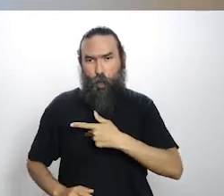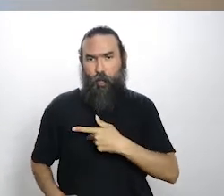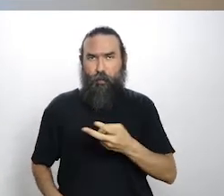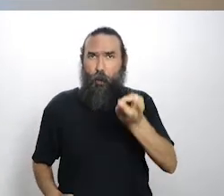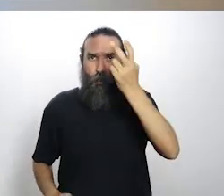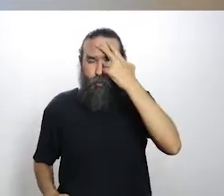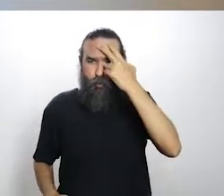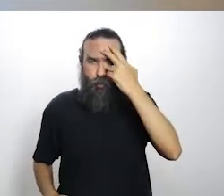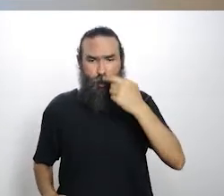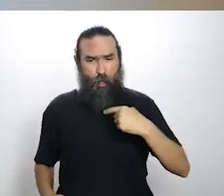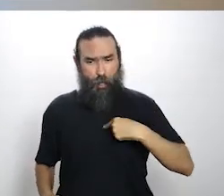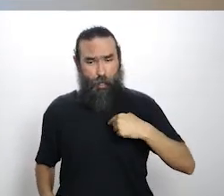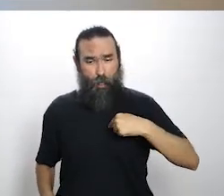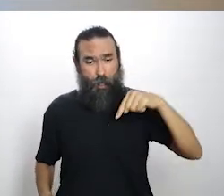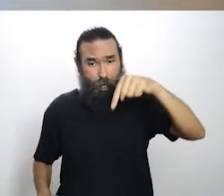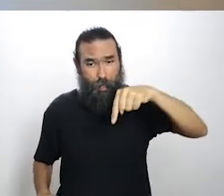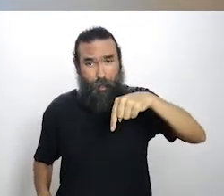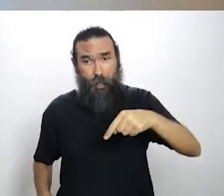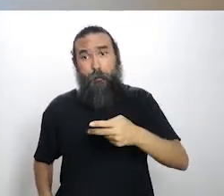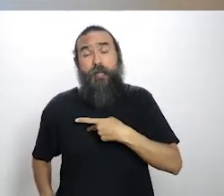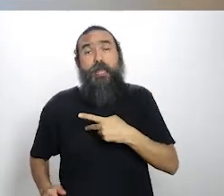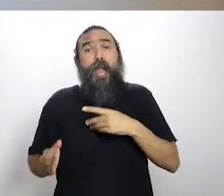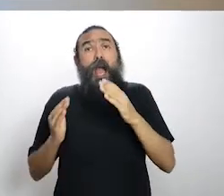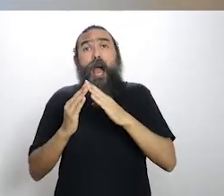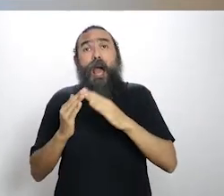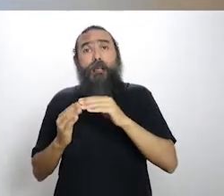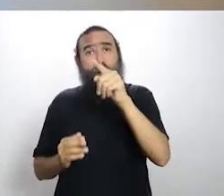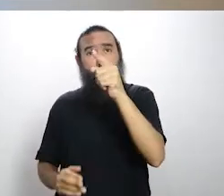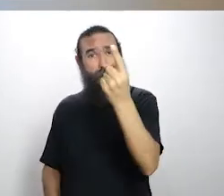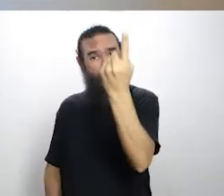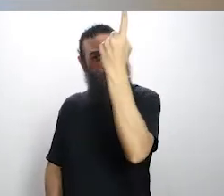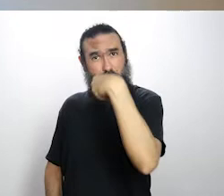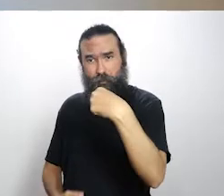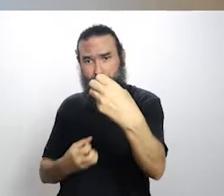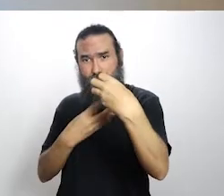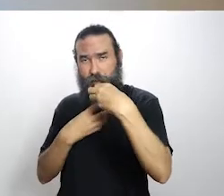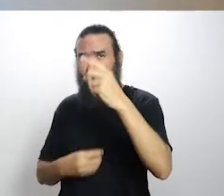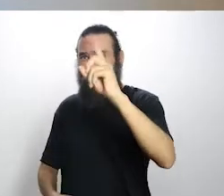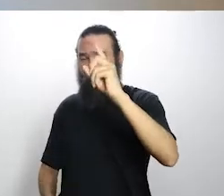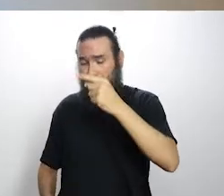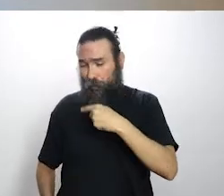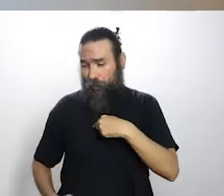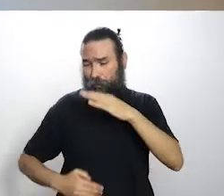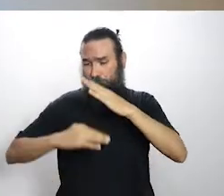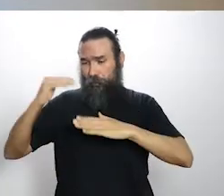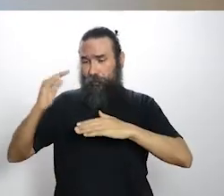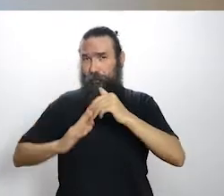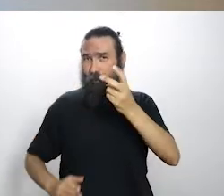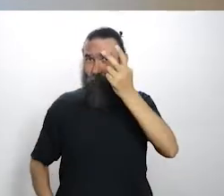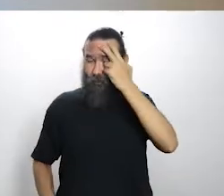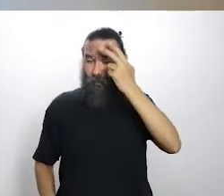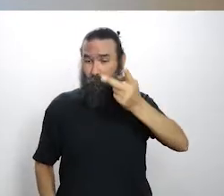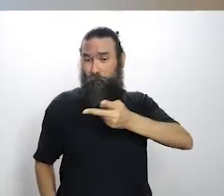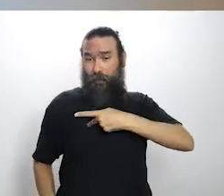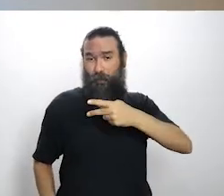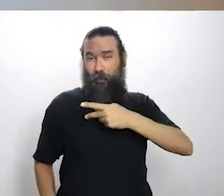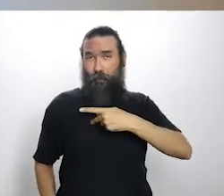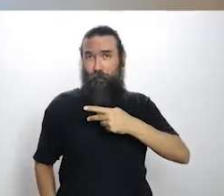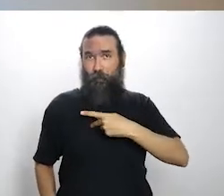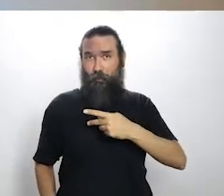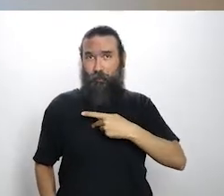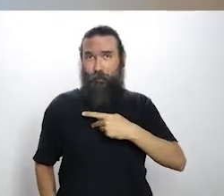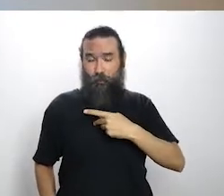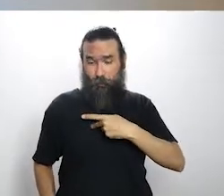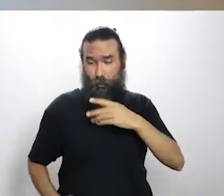é. Nós é que temos que dizer do jeito que funciona e que não funciona. Se isso vai servir no